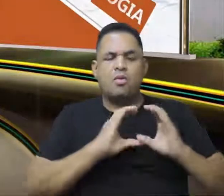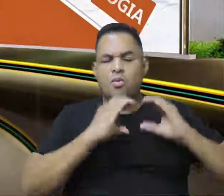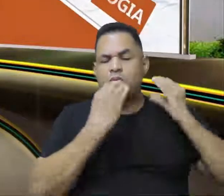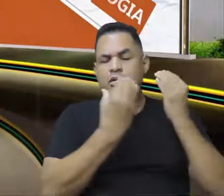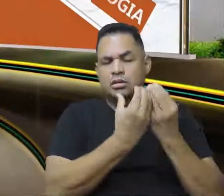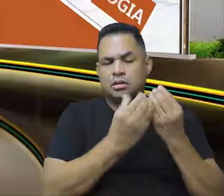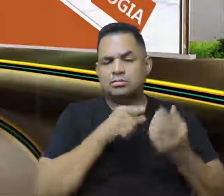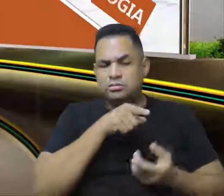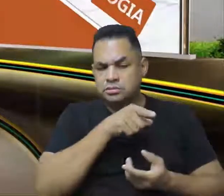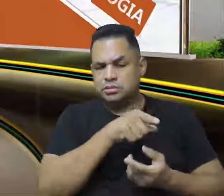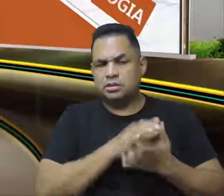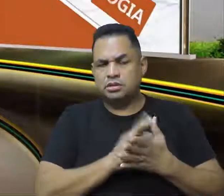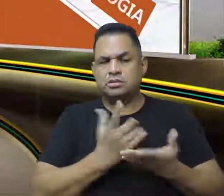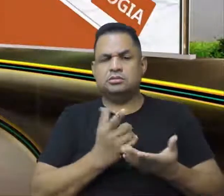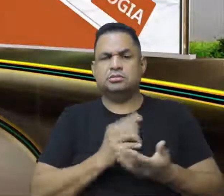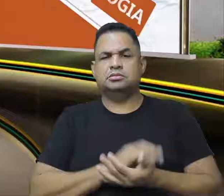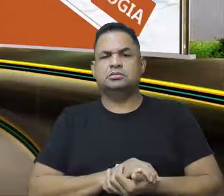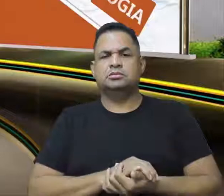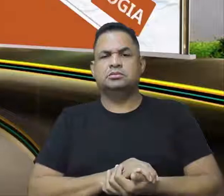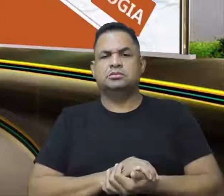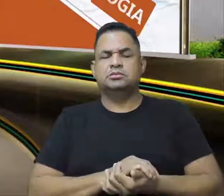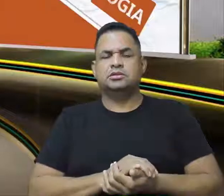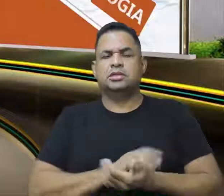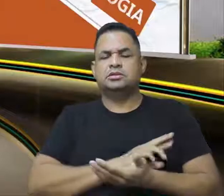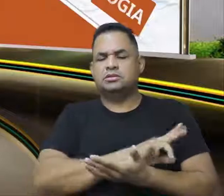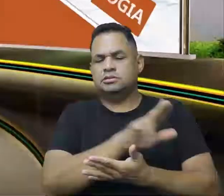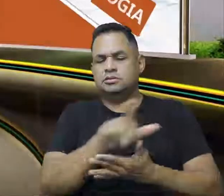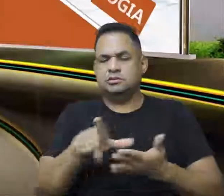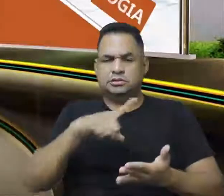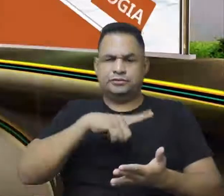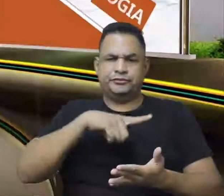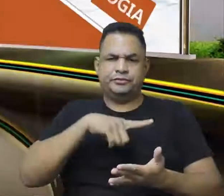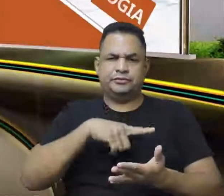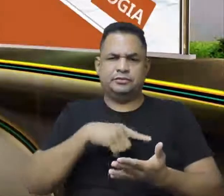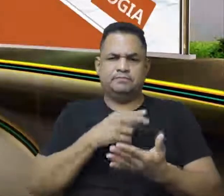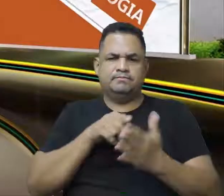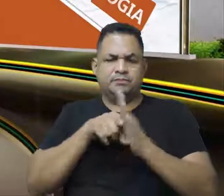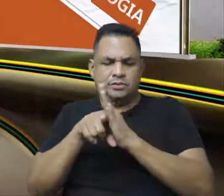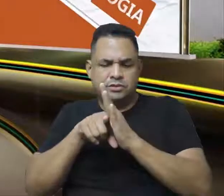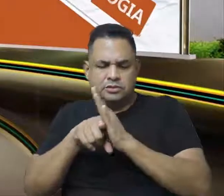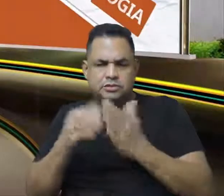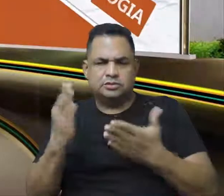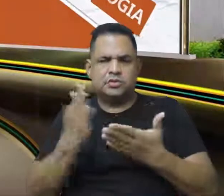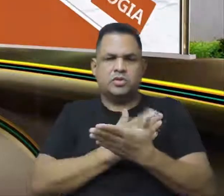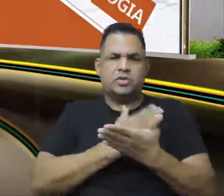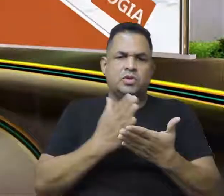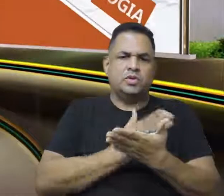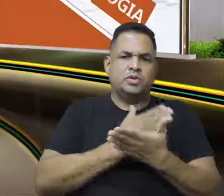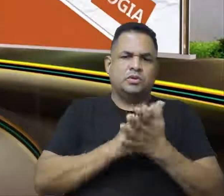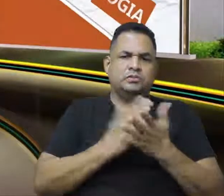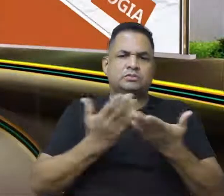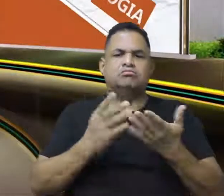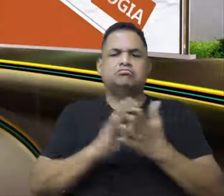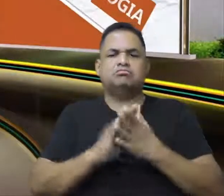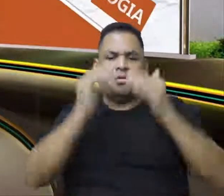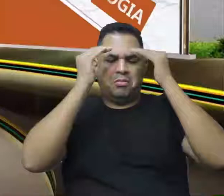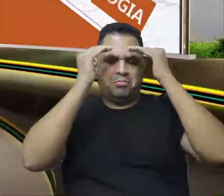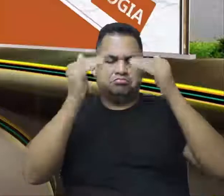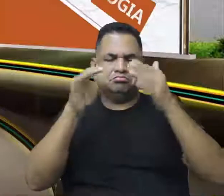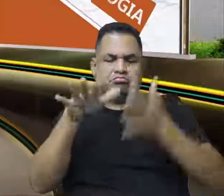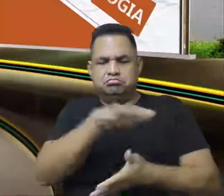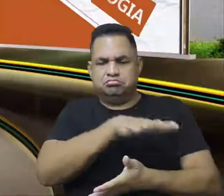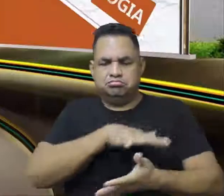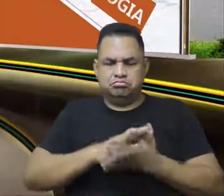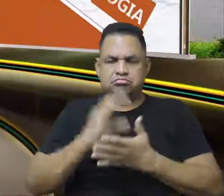queria estudar. Ele tem vários estudos, né? Livros que são respeitadíssimos nesse meio das